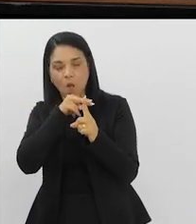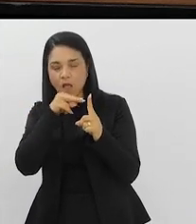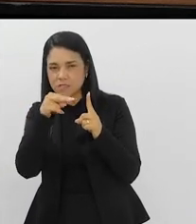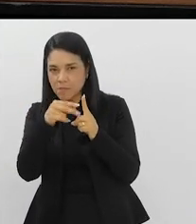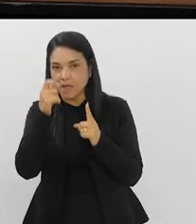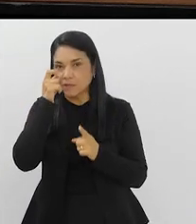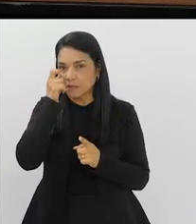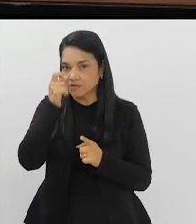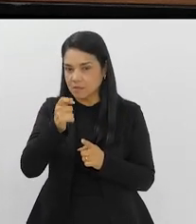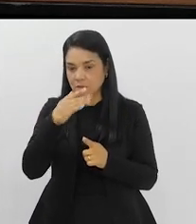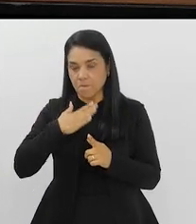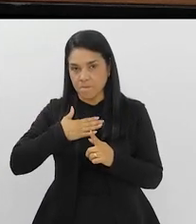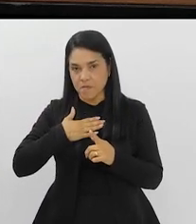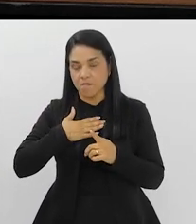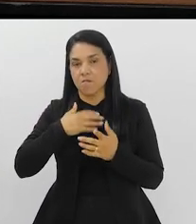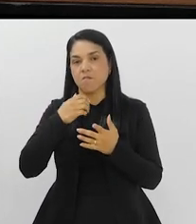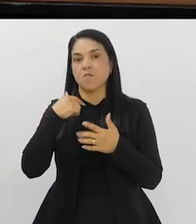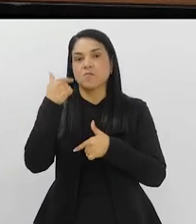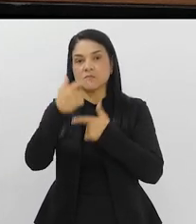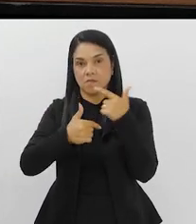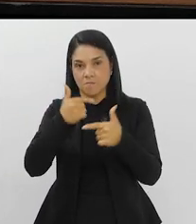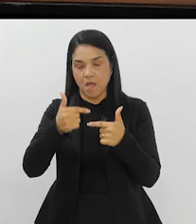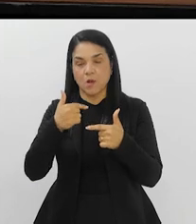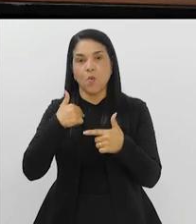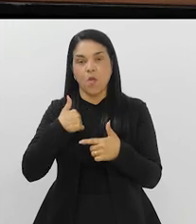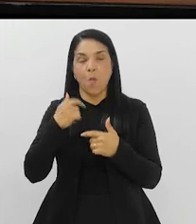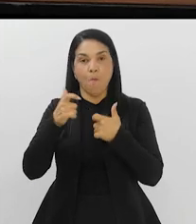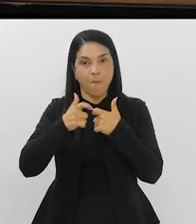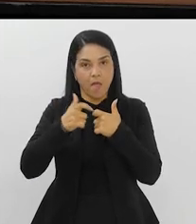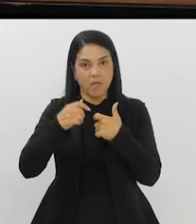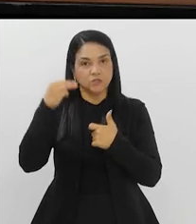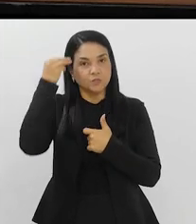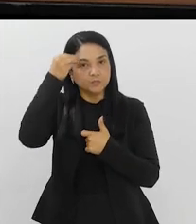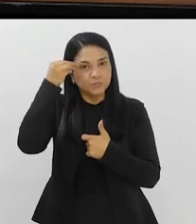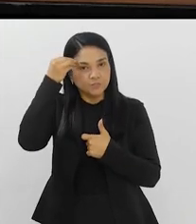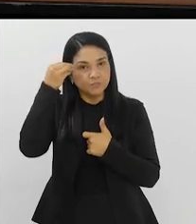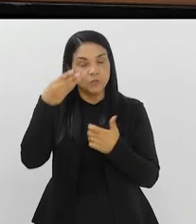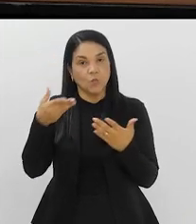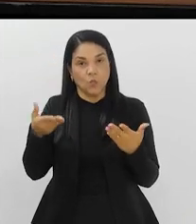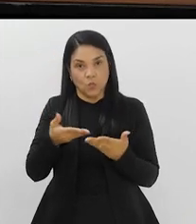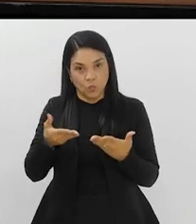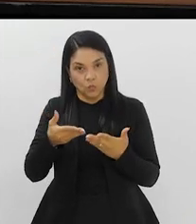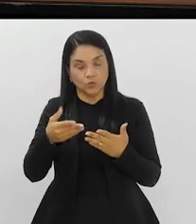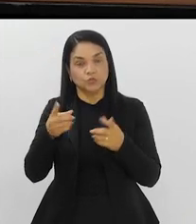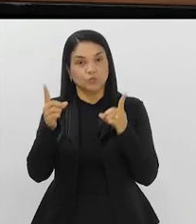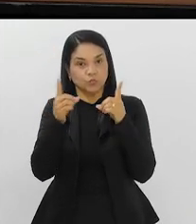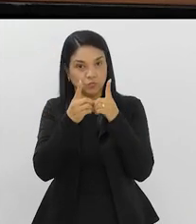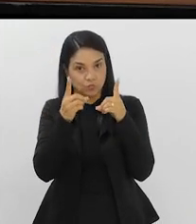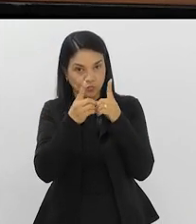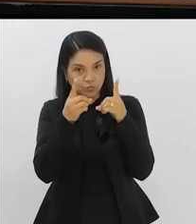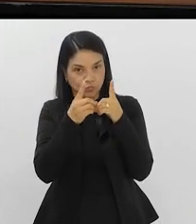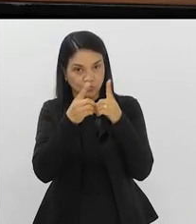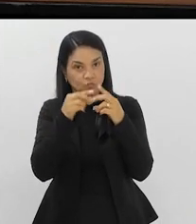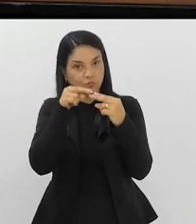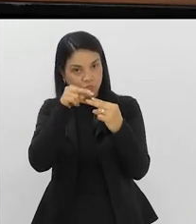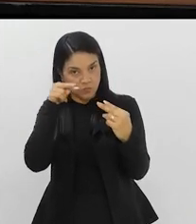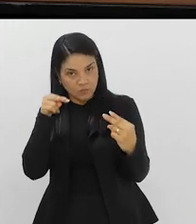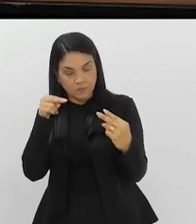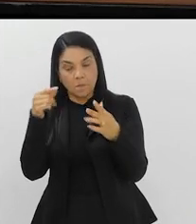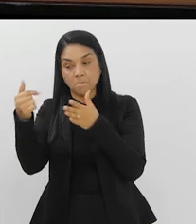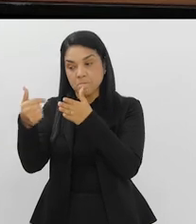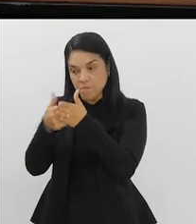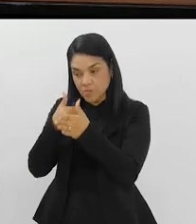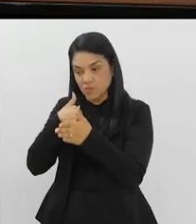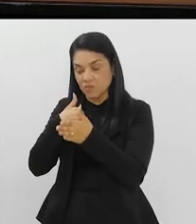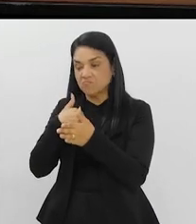eu vou falar de um aspecto interessante da minha atividade. Eu sou médico, sou psiquiatra, Mesmo hoje, mantendo consultas